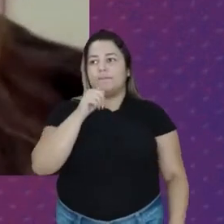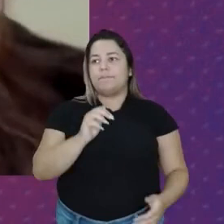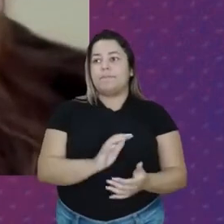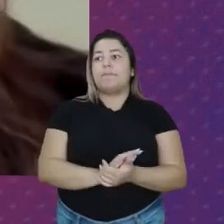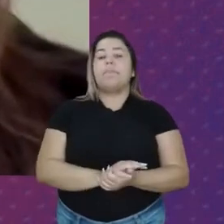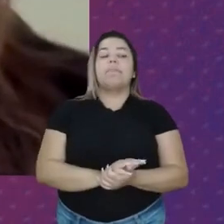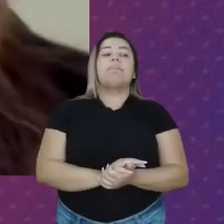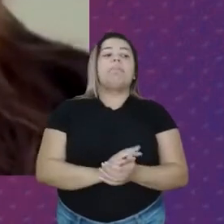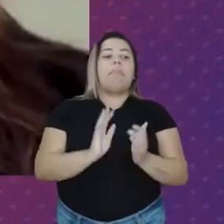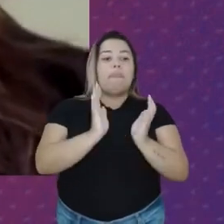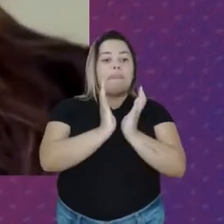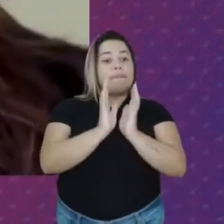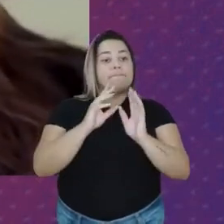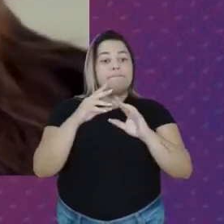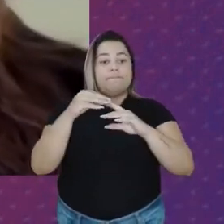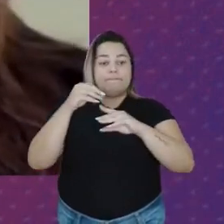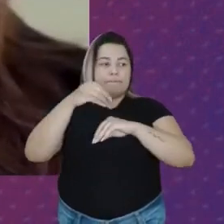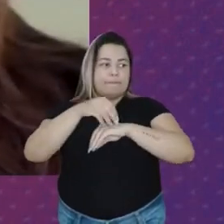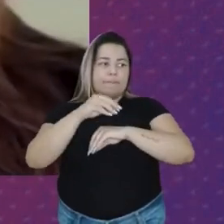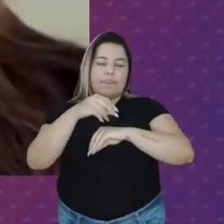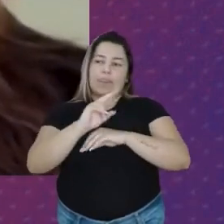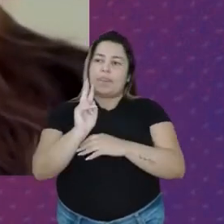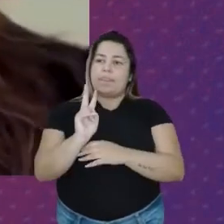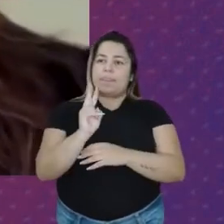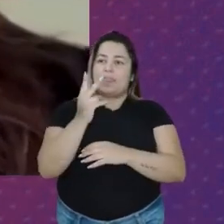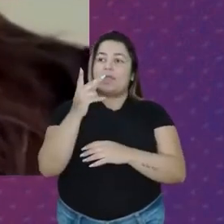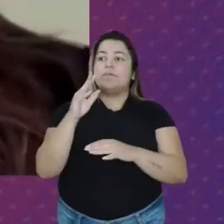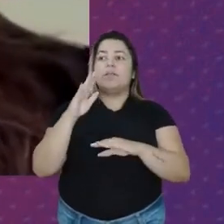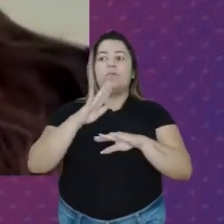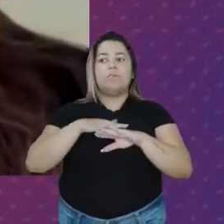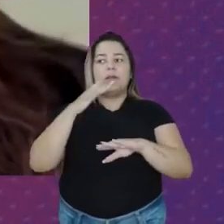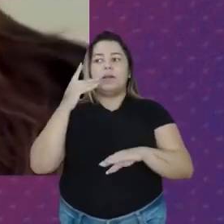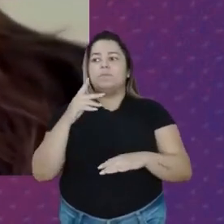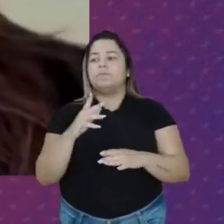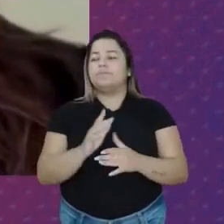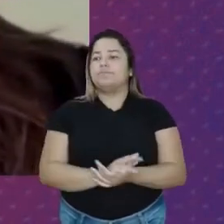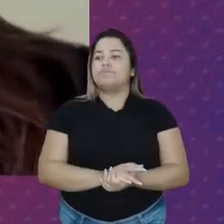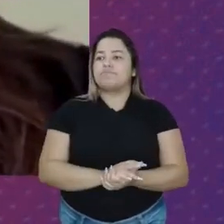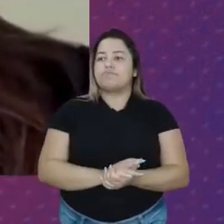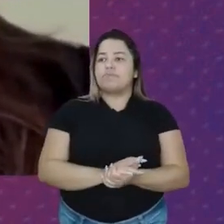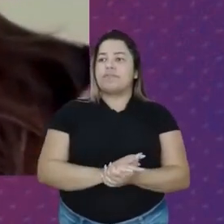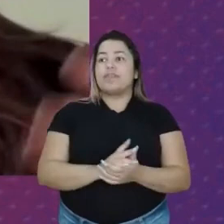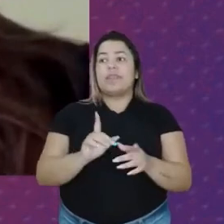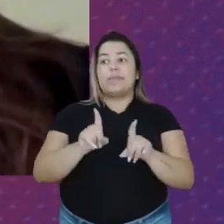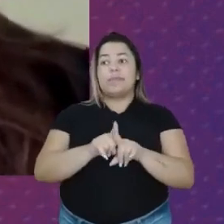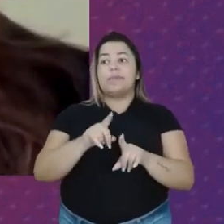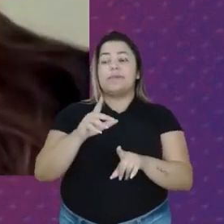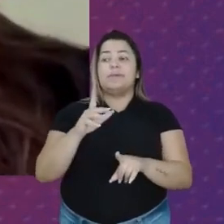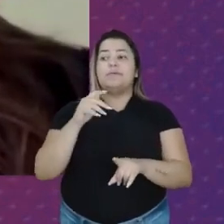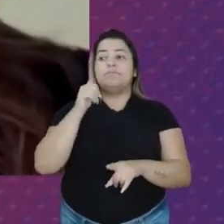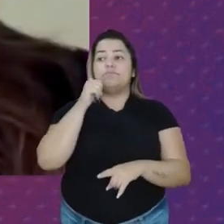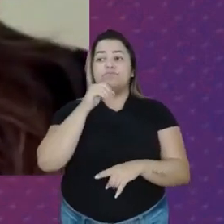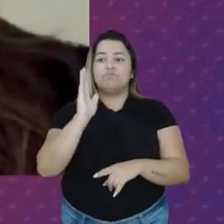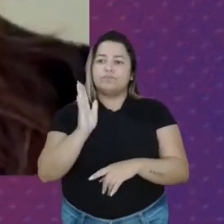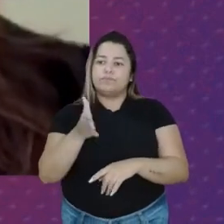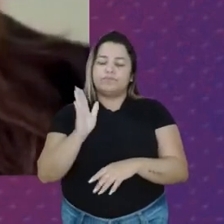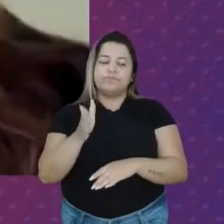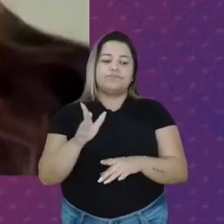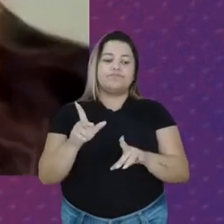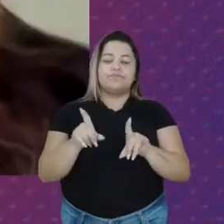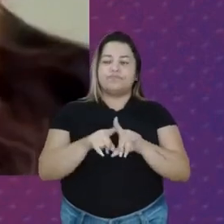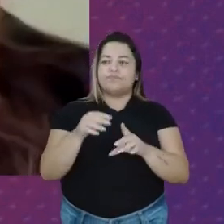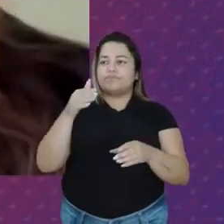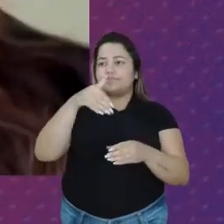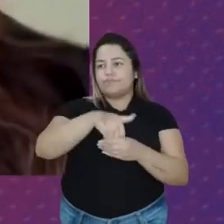pode, eventualmente, destinar um valor maior para candidatas que já estão pleiteando a reeleição, ou